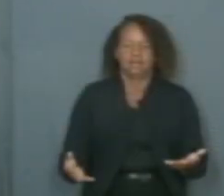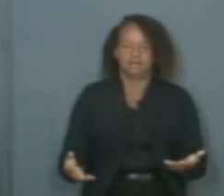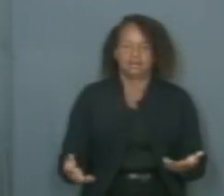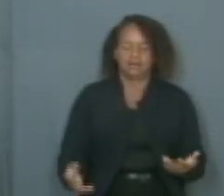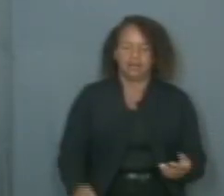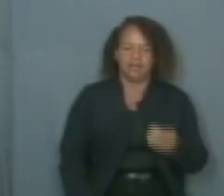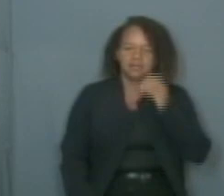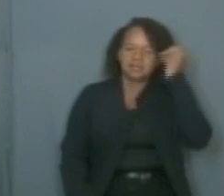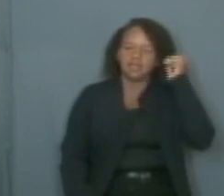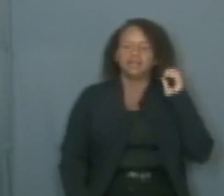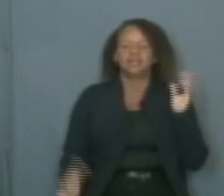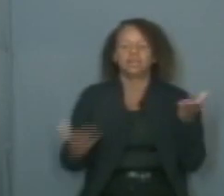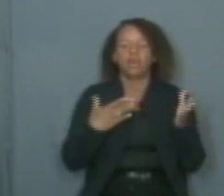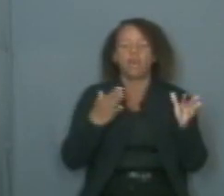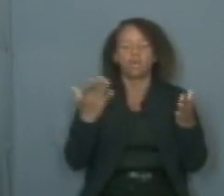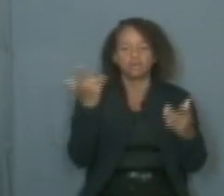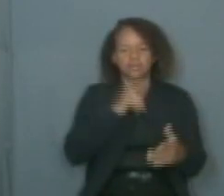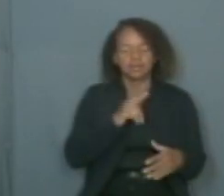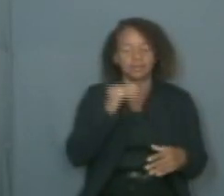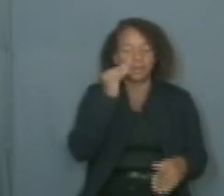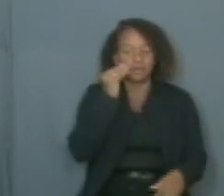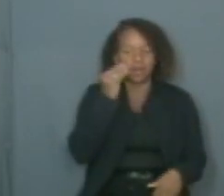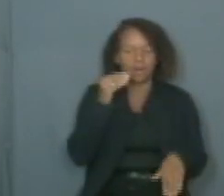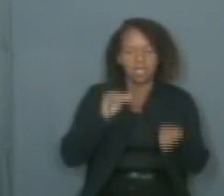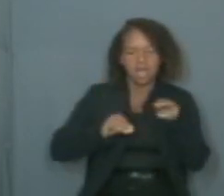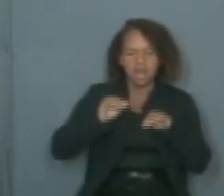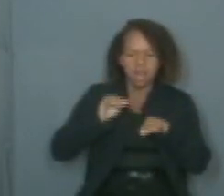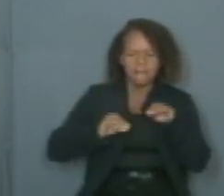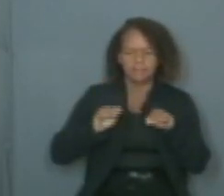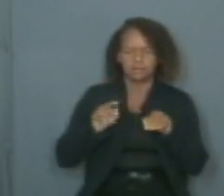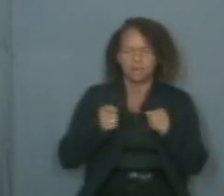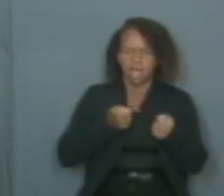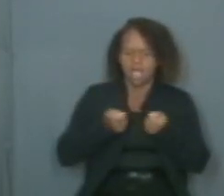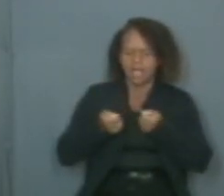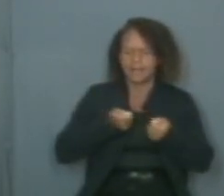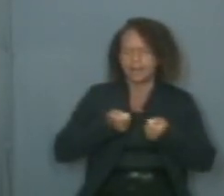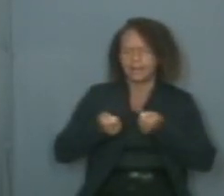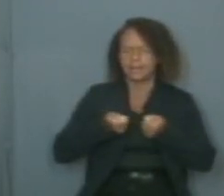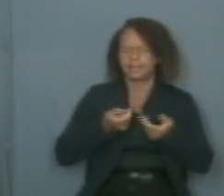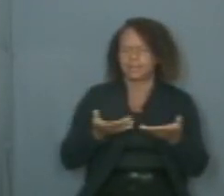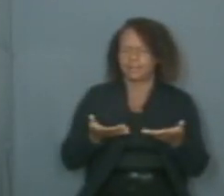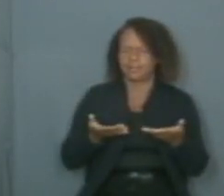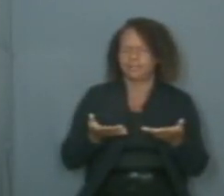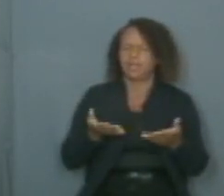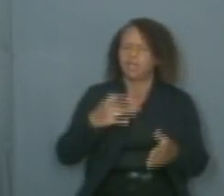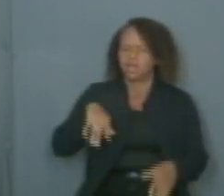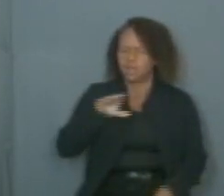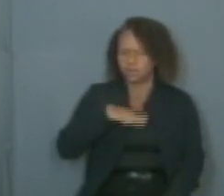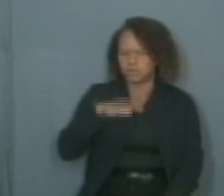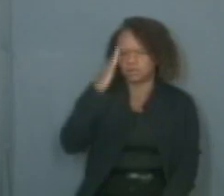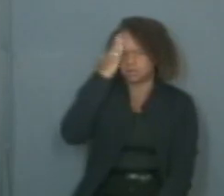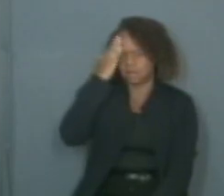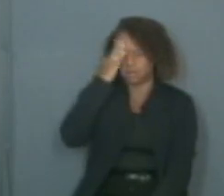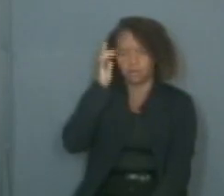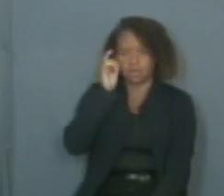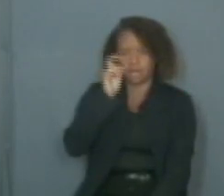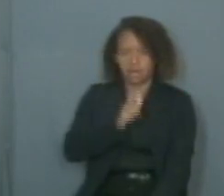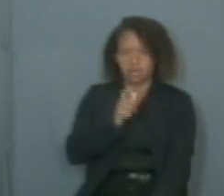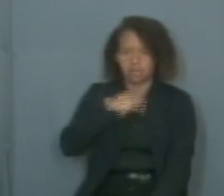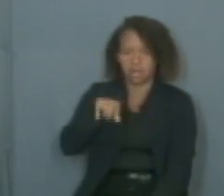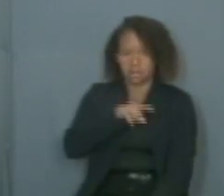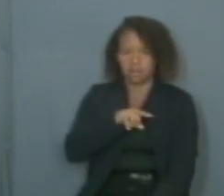encontrar um equilíbrio nessa casa. É preciso encontrar um equilíbrio. Eu sei que os interesses aqui